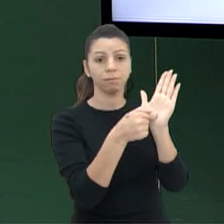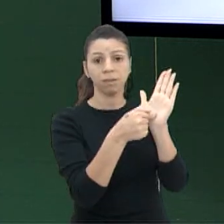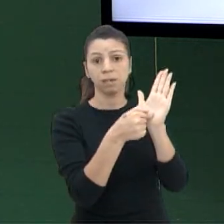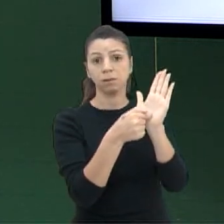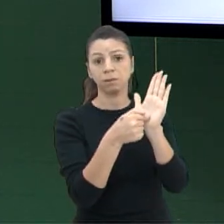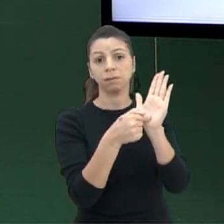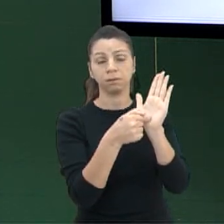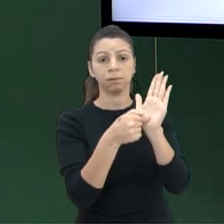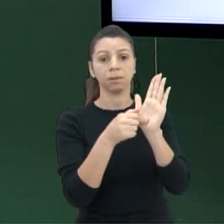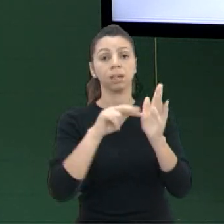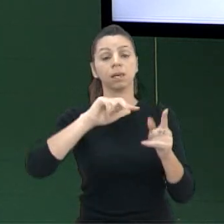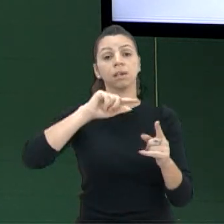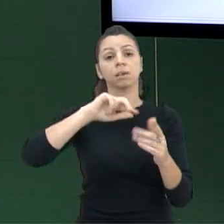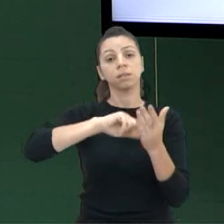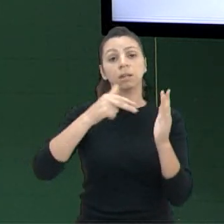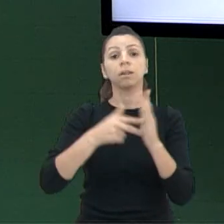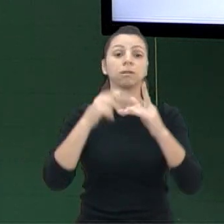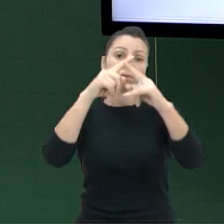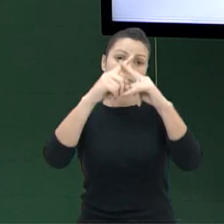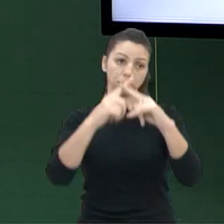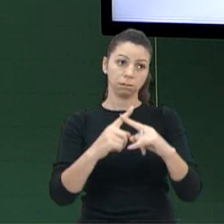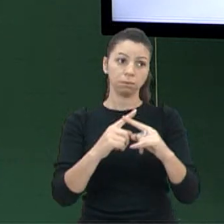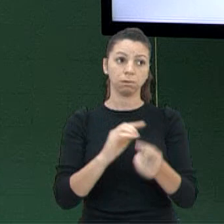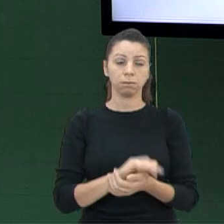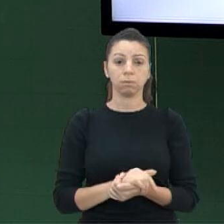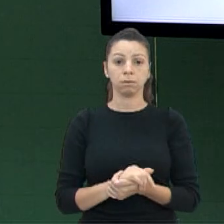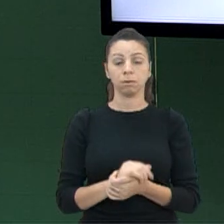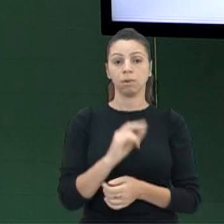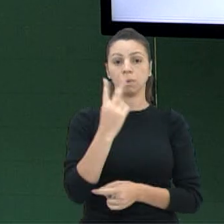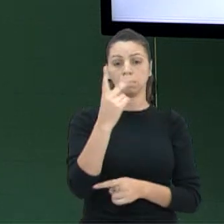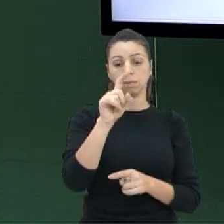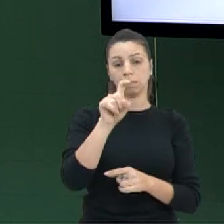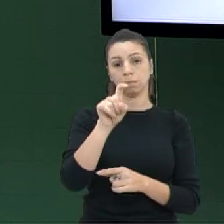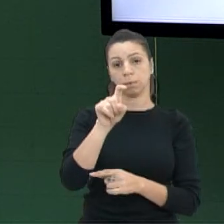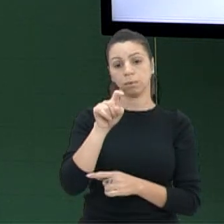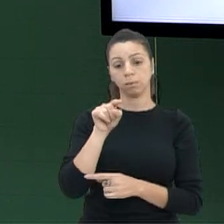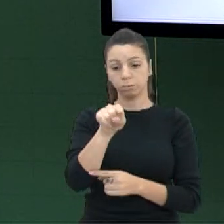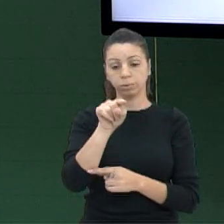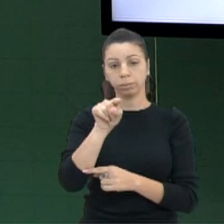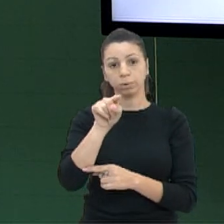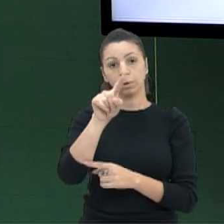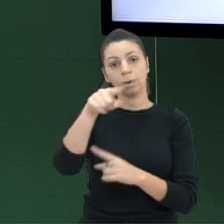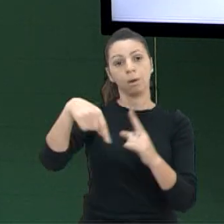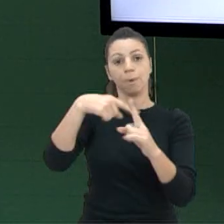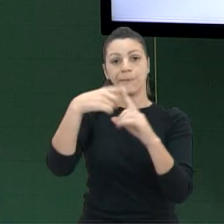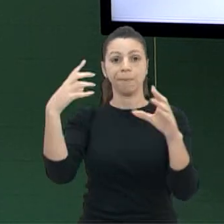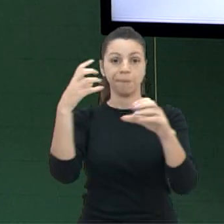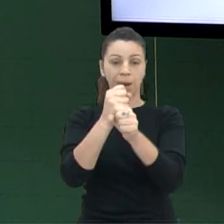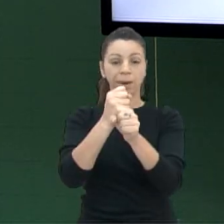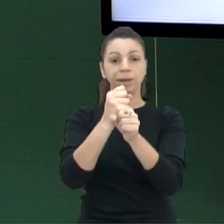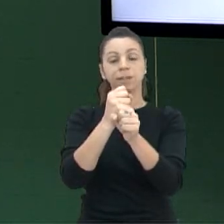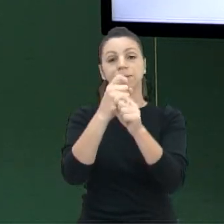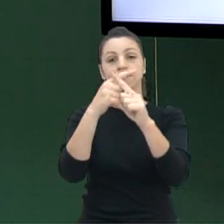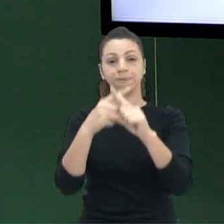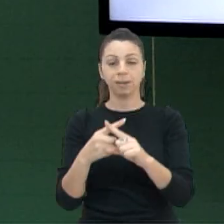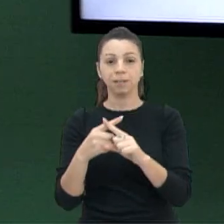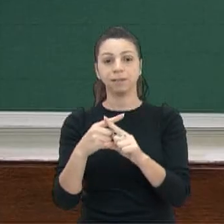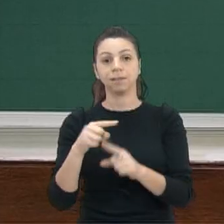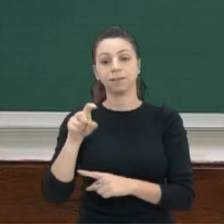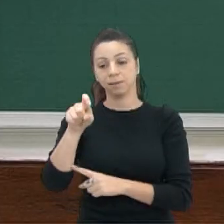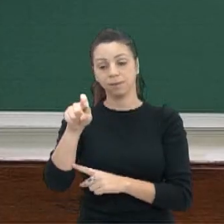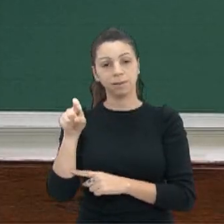simplesmente coloquei um ao lado do outro. Então, o dobro de um número real adicionado ao triplo de outro número